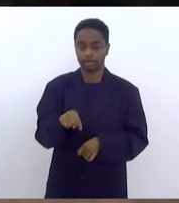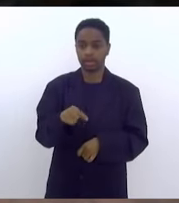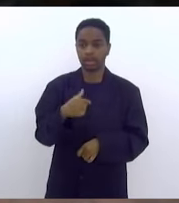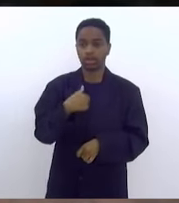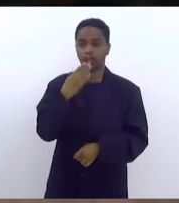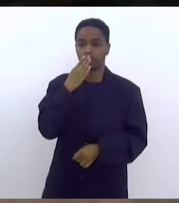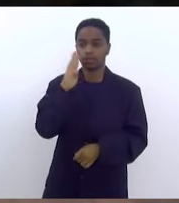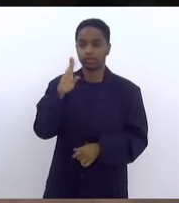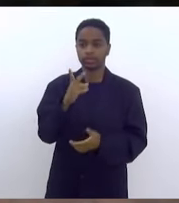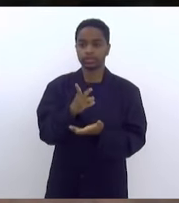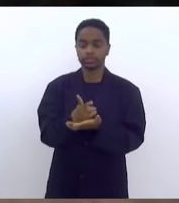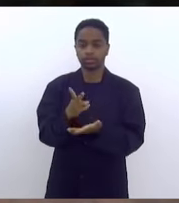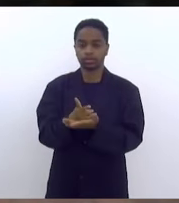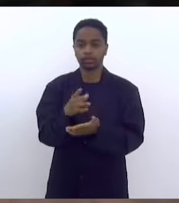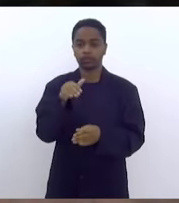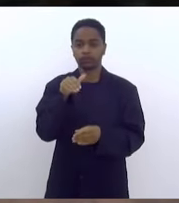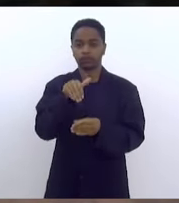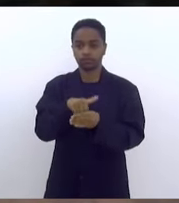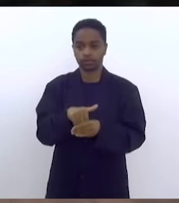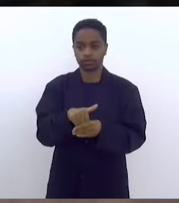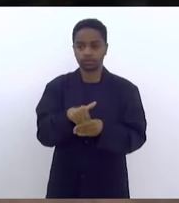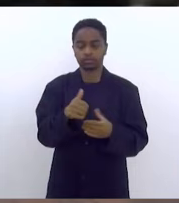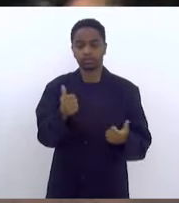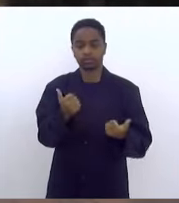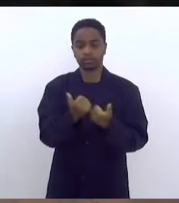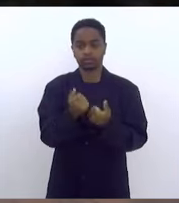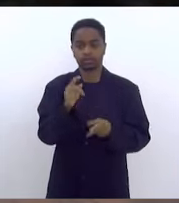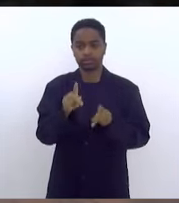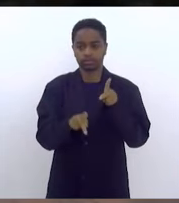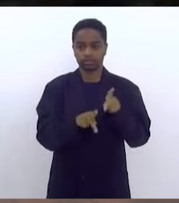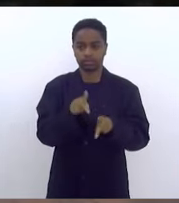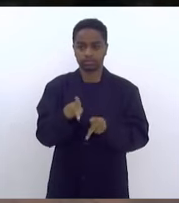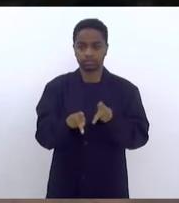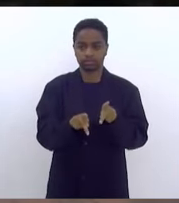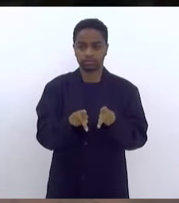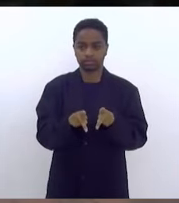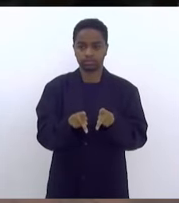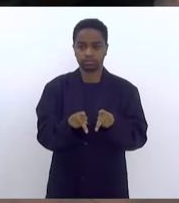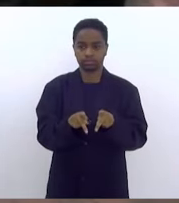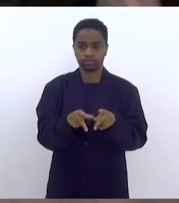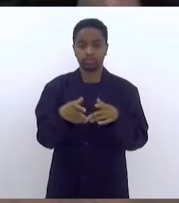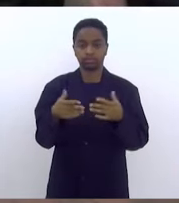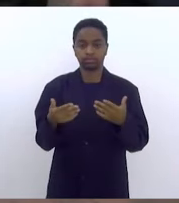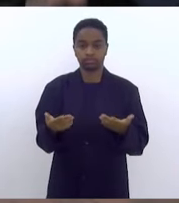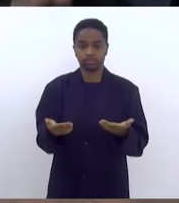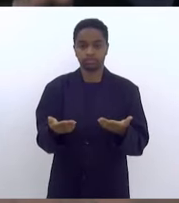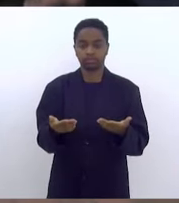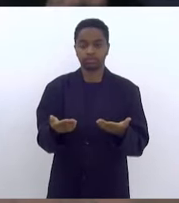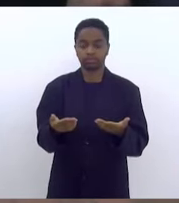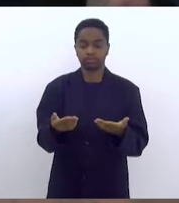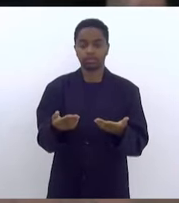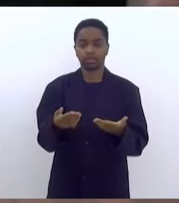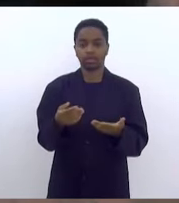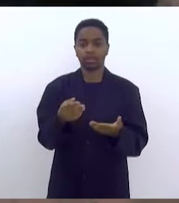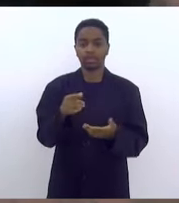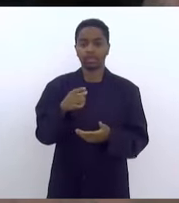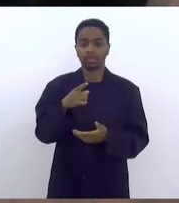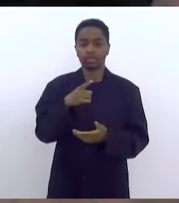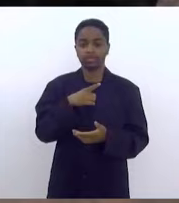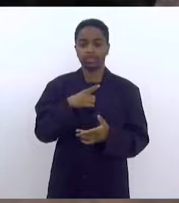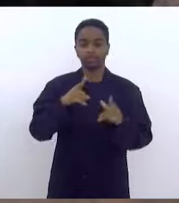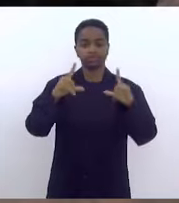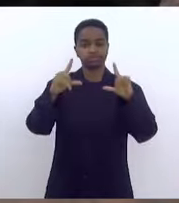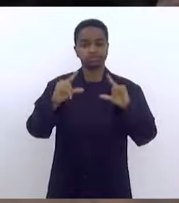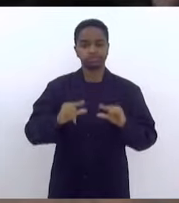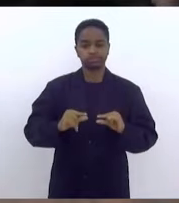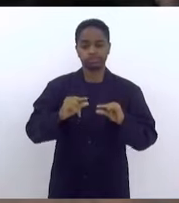sempre votar a favor da população. E tendo em vista que o déficit do Corpo de Bombeiro é imenso,